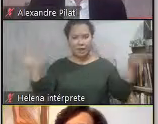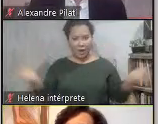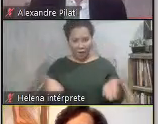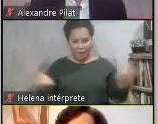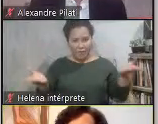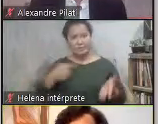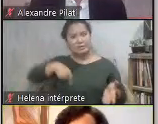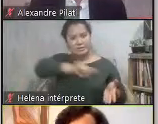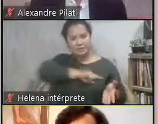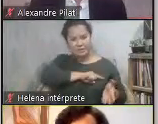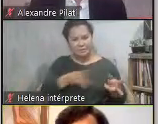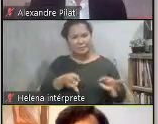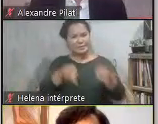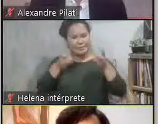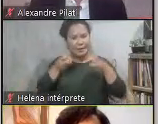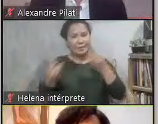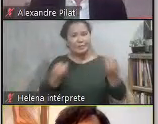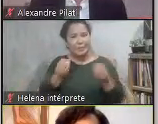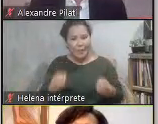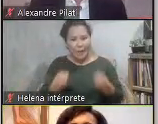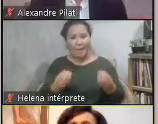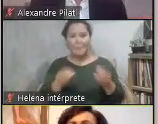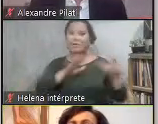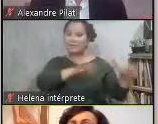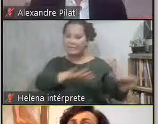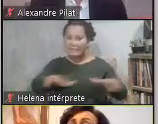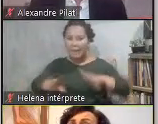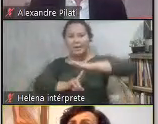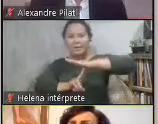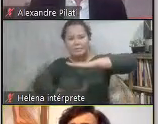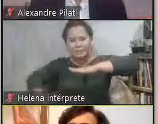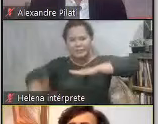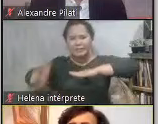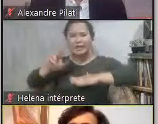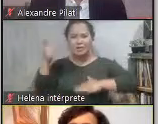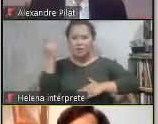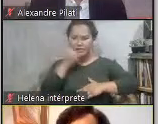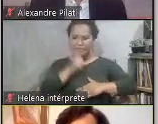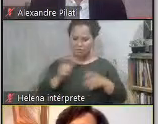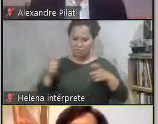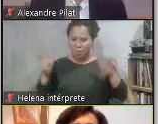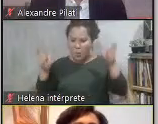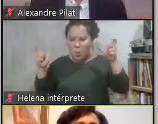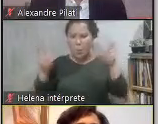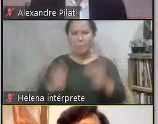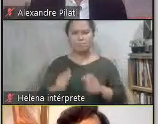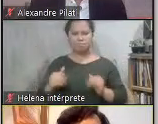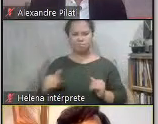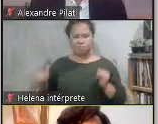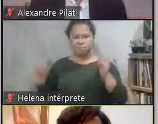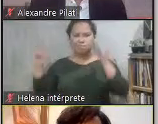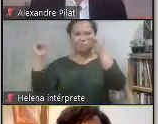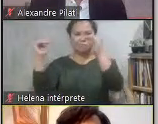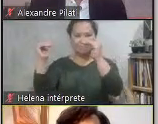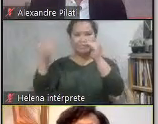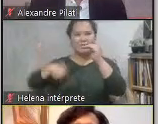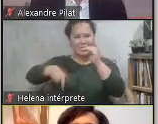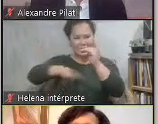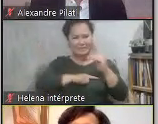grandiosidade que assumiu a Semana Universitária da UNB, avalio que demos passos importantes para o alcance do nosso